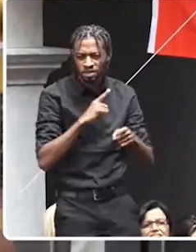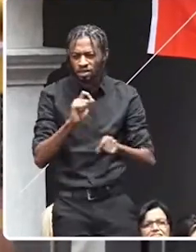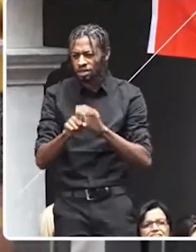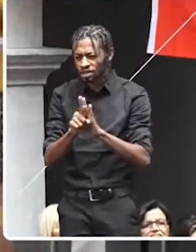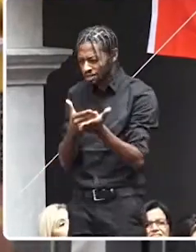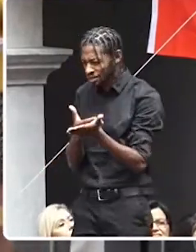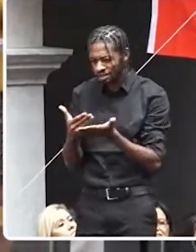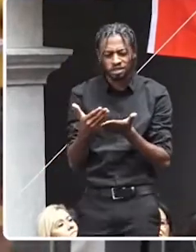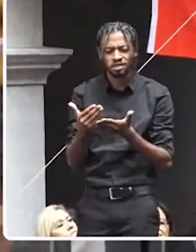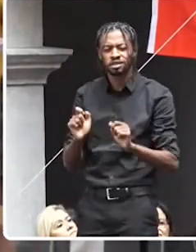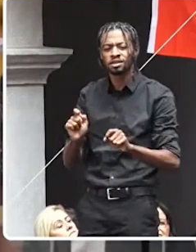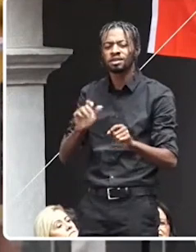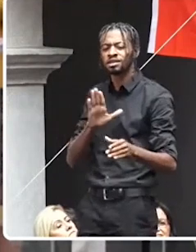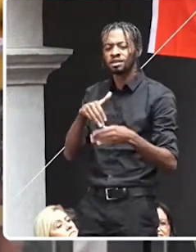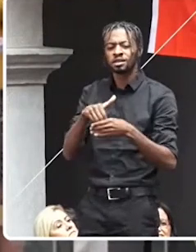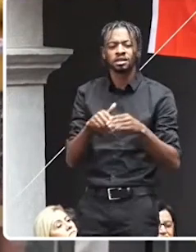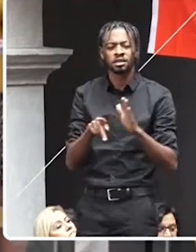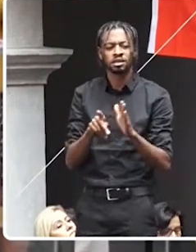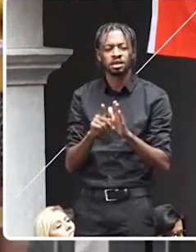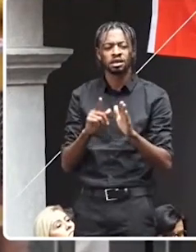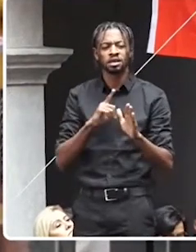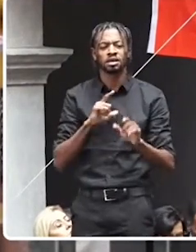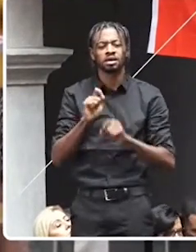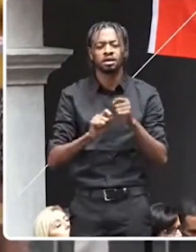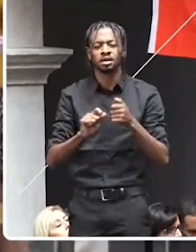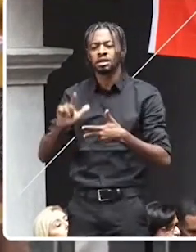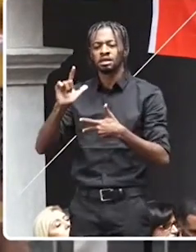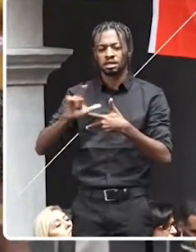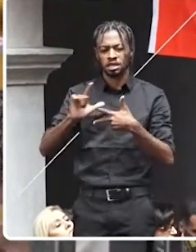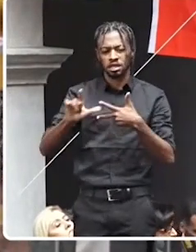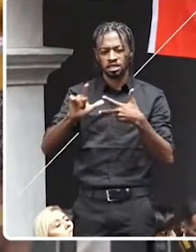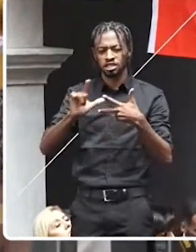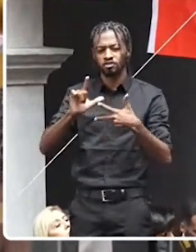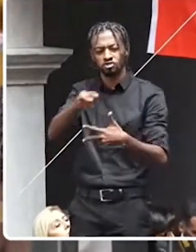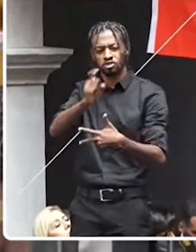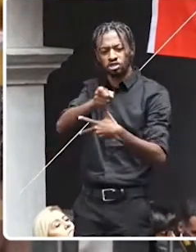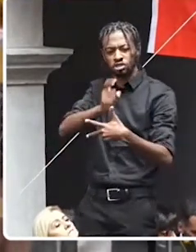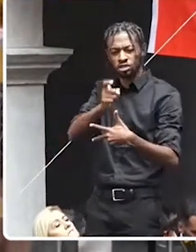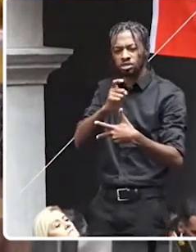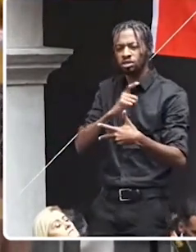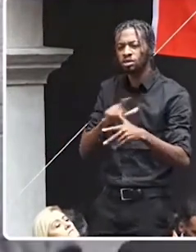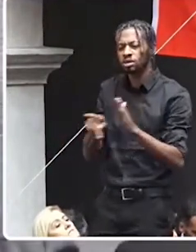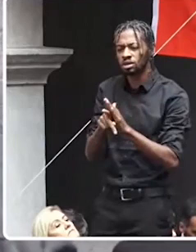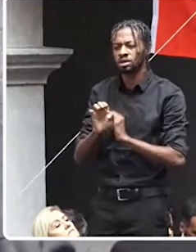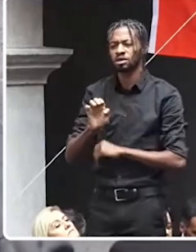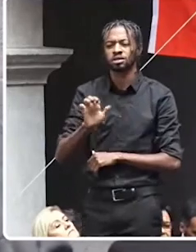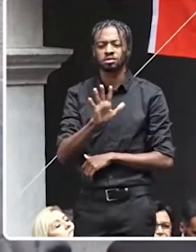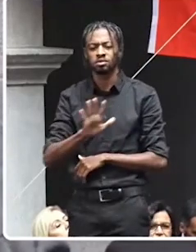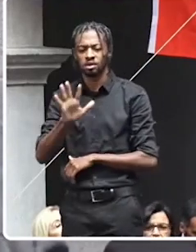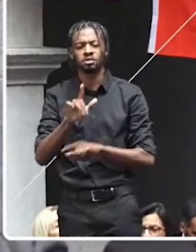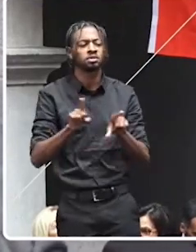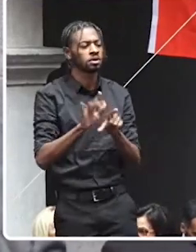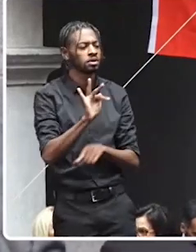a renovação dos mandatos legislativos e executivos estaduais e federais.